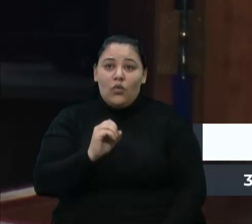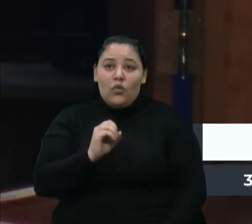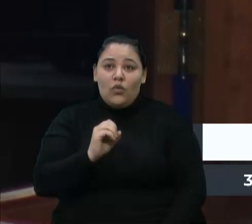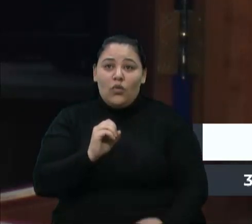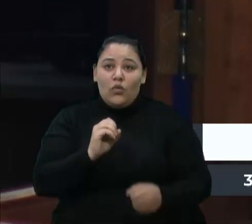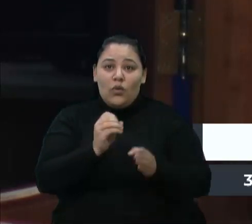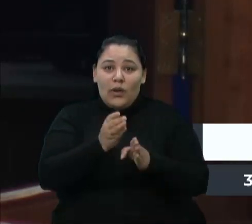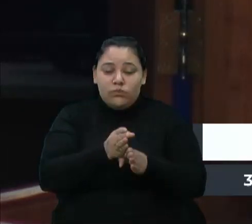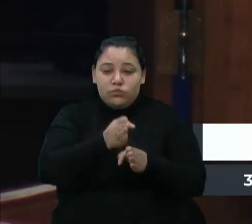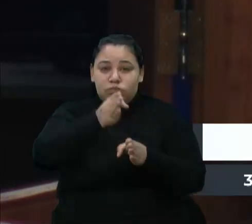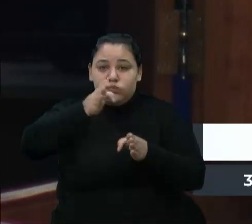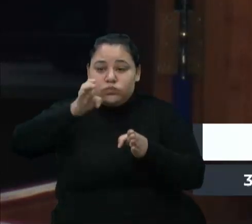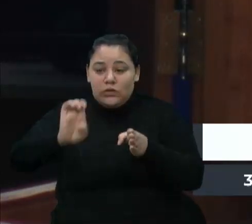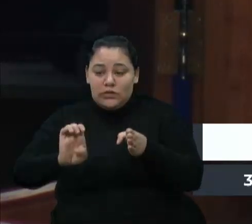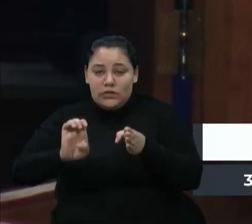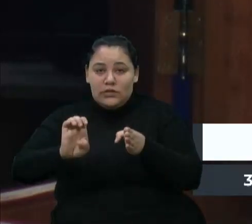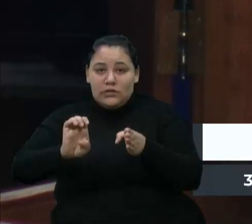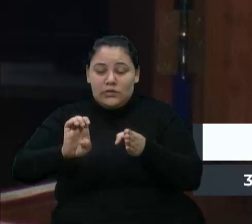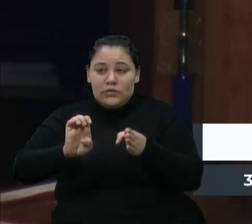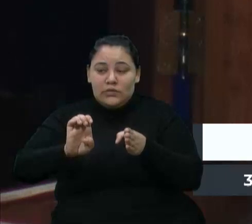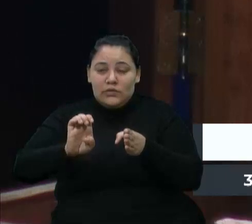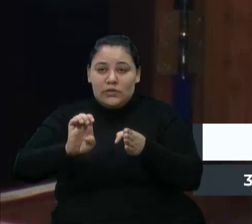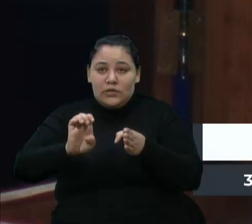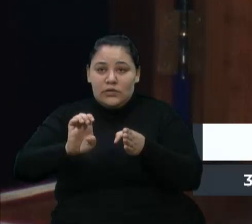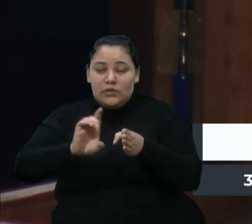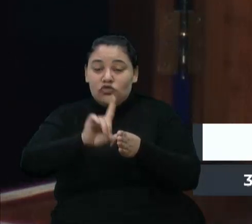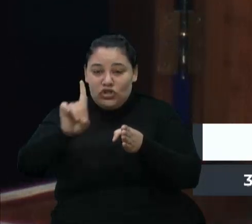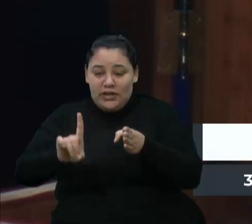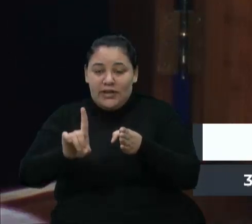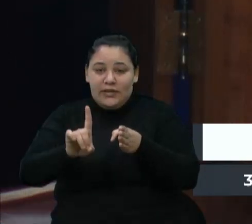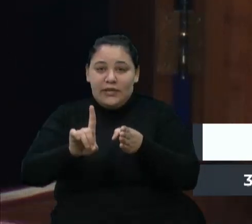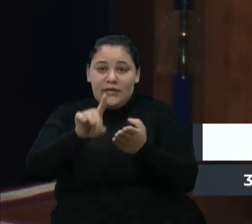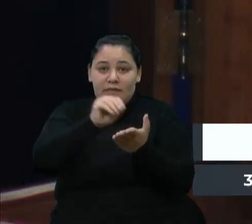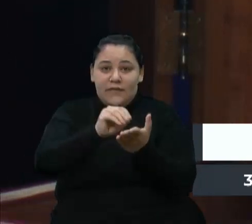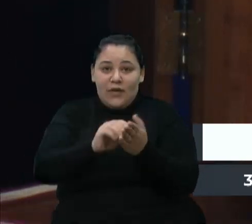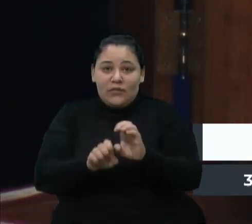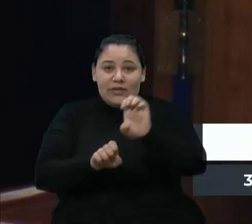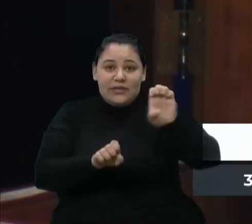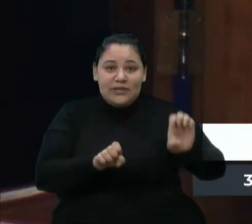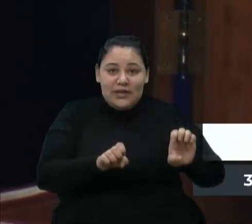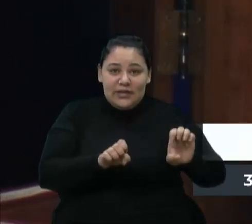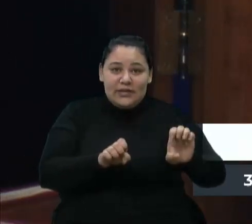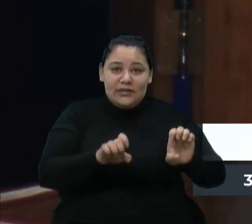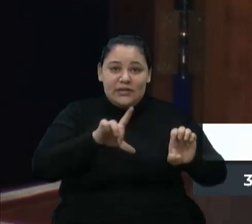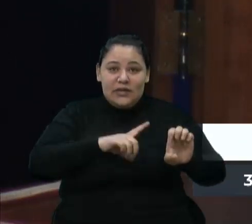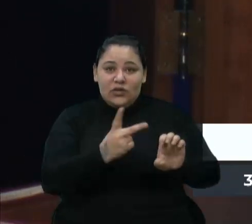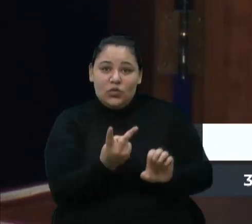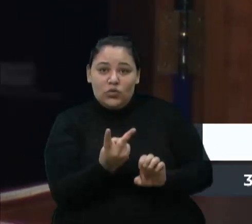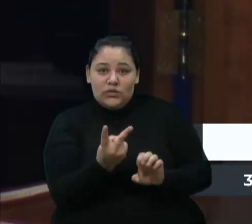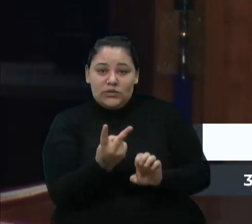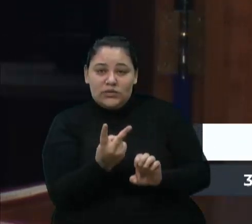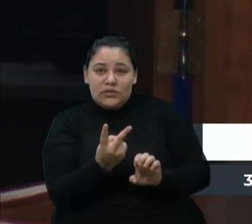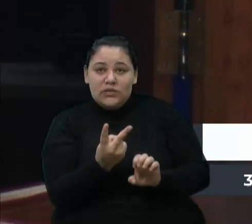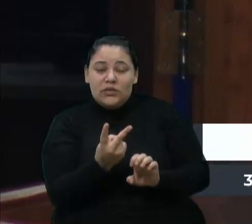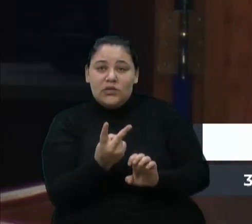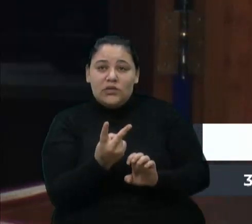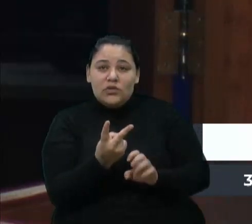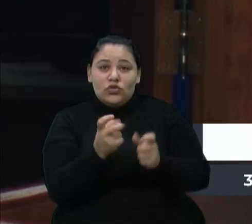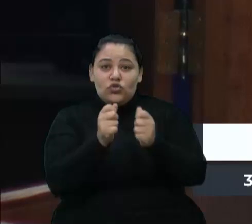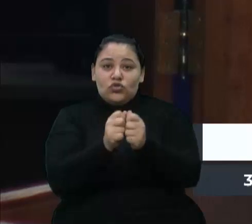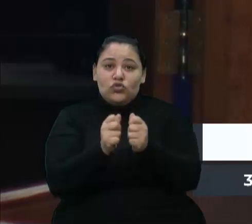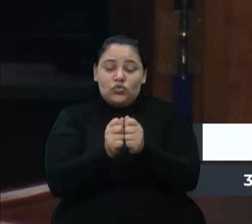da esquerda, ali em Serra Média, aquela faixa da esquerda que falta, só tem duas, onde, junto com os